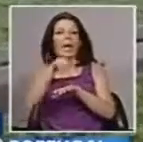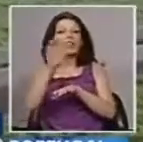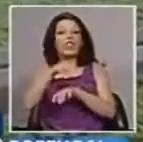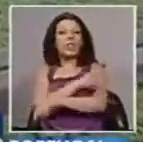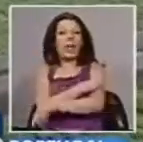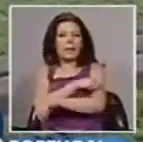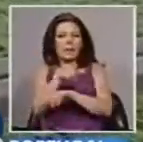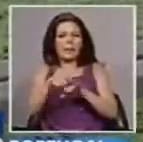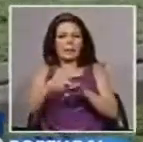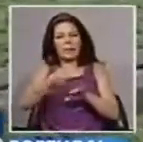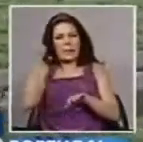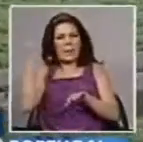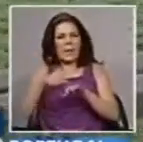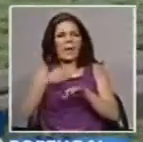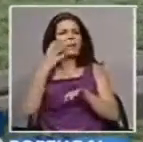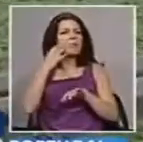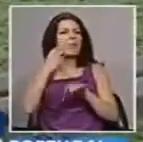tirá-la